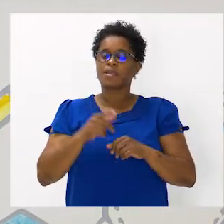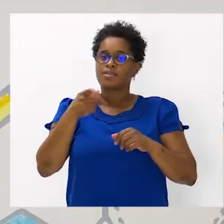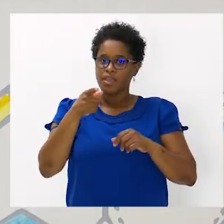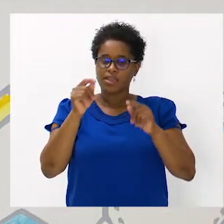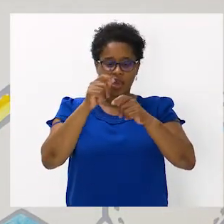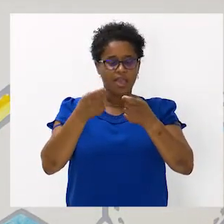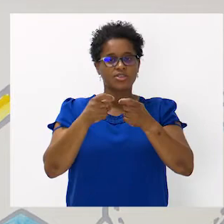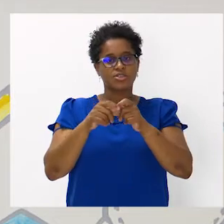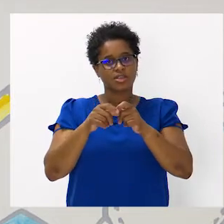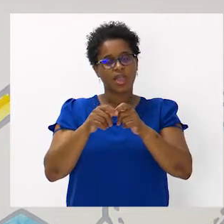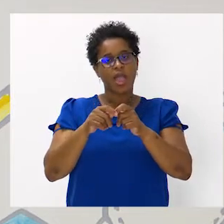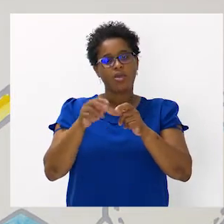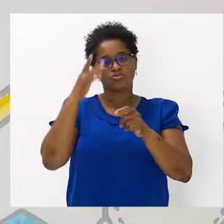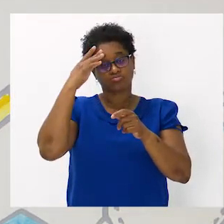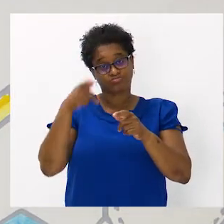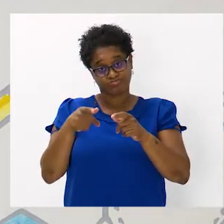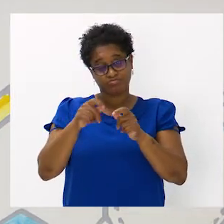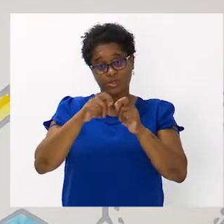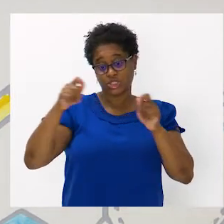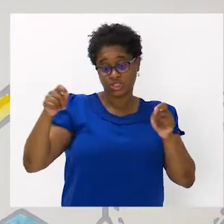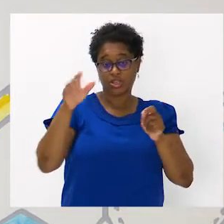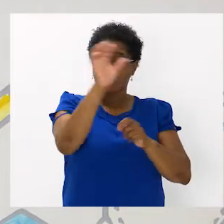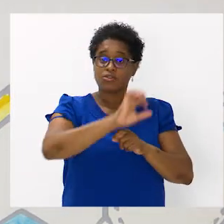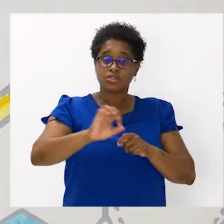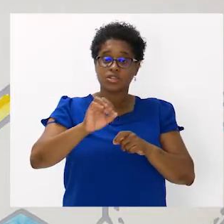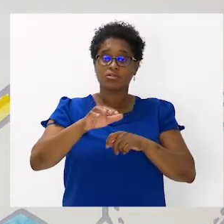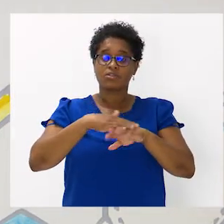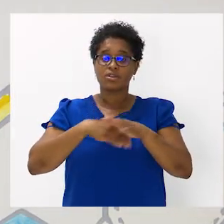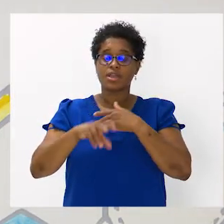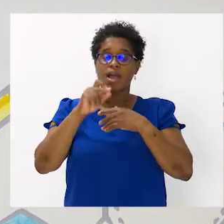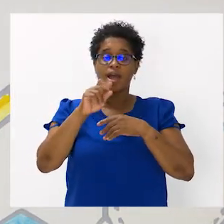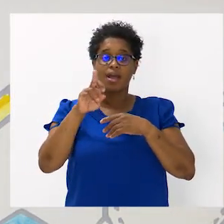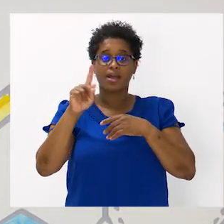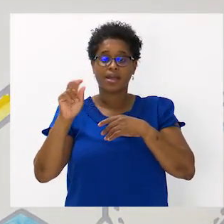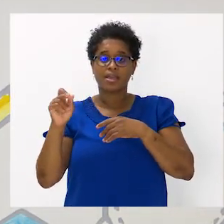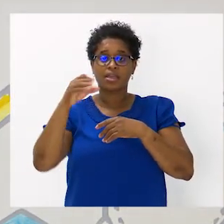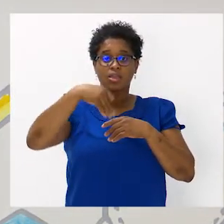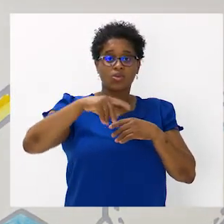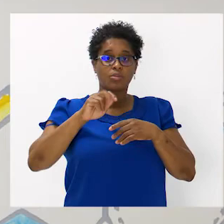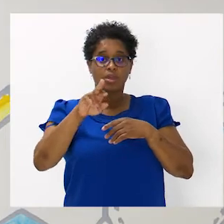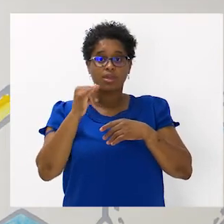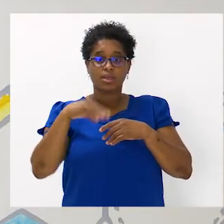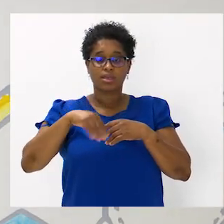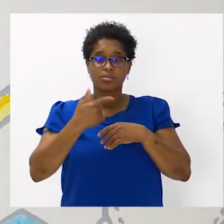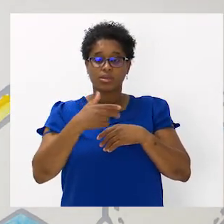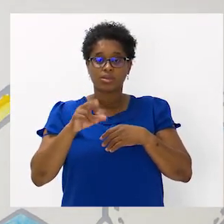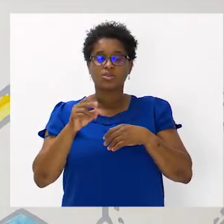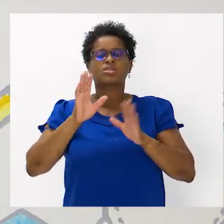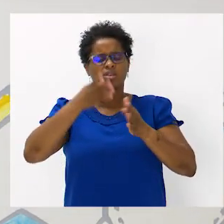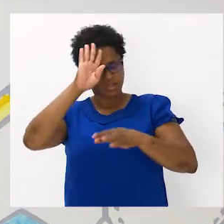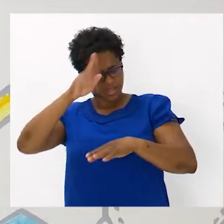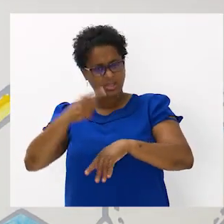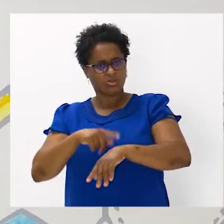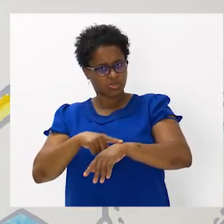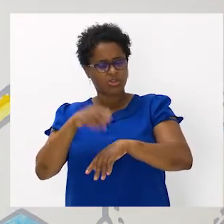aqui as medidas e vão calcular a área e o perímetro. Já sabem, tem vosso